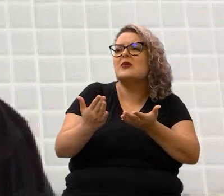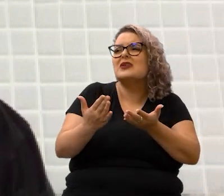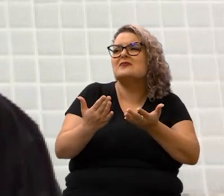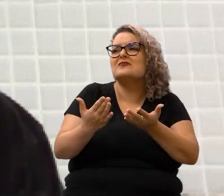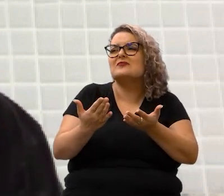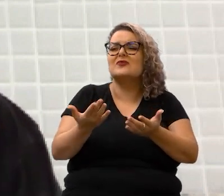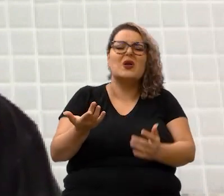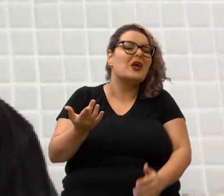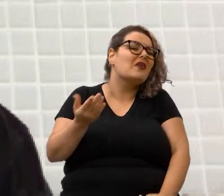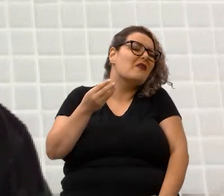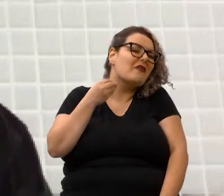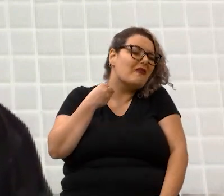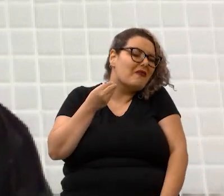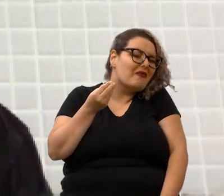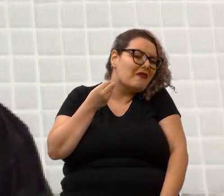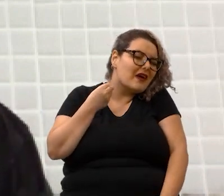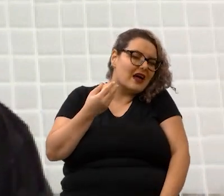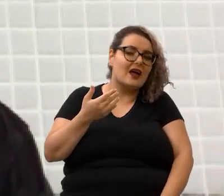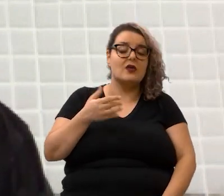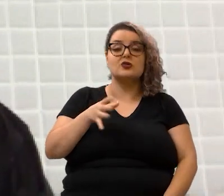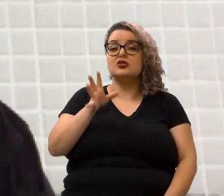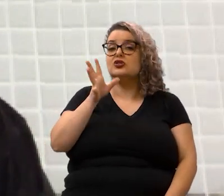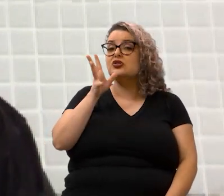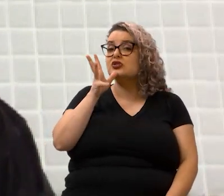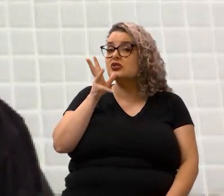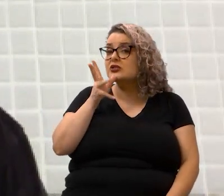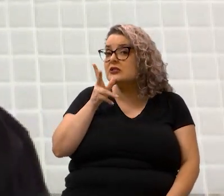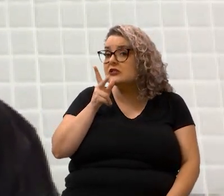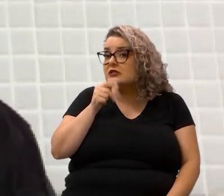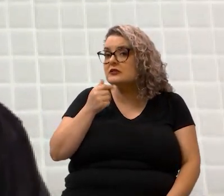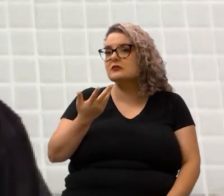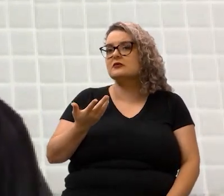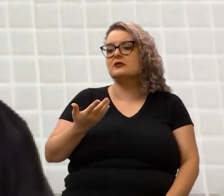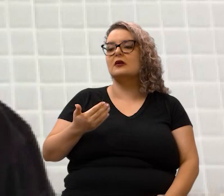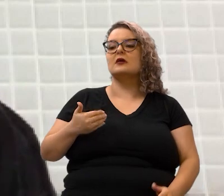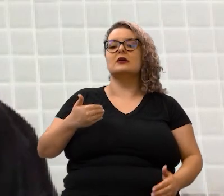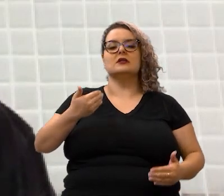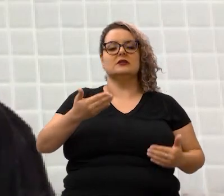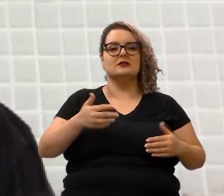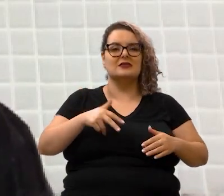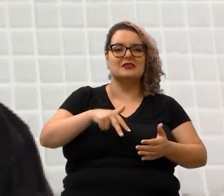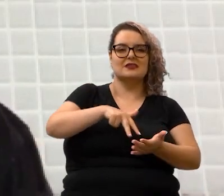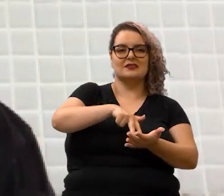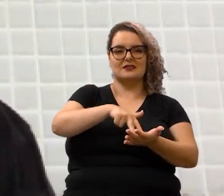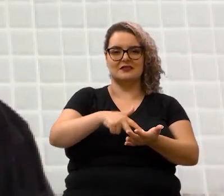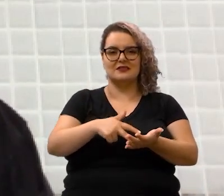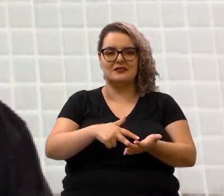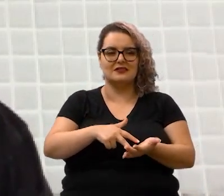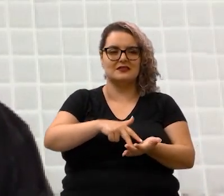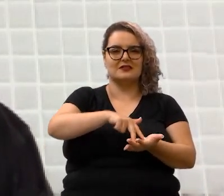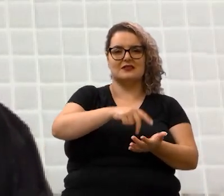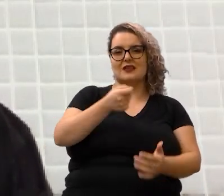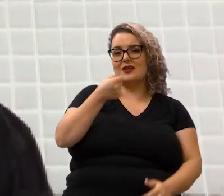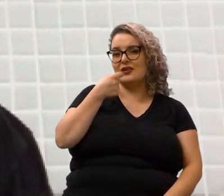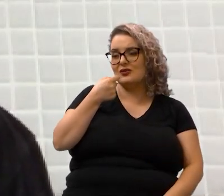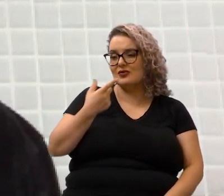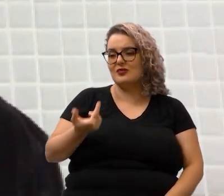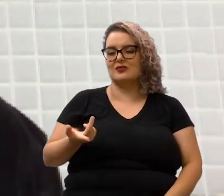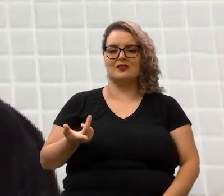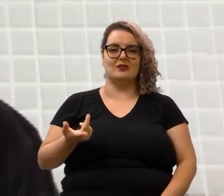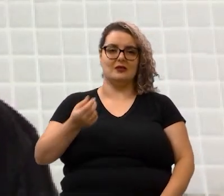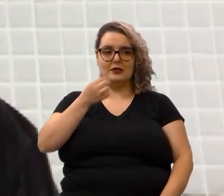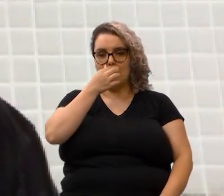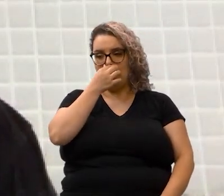é insidioso, é um início lento. A pessoa ela vai dar umas mancadinhas, aí toma um